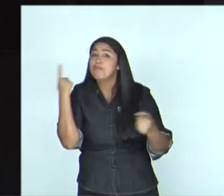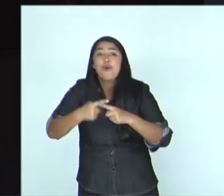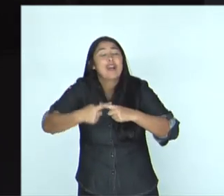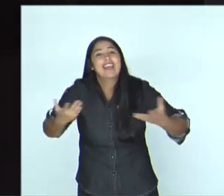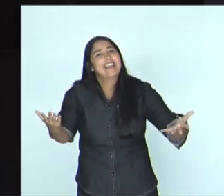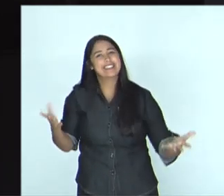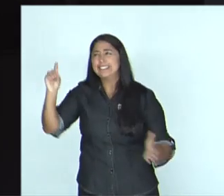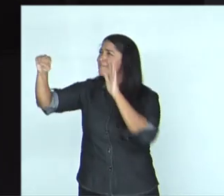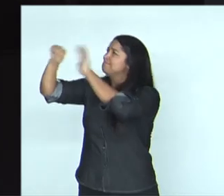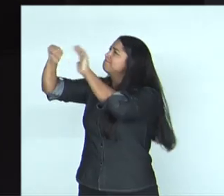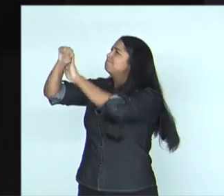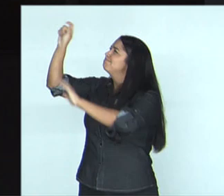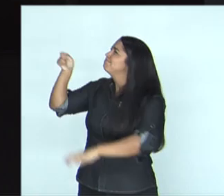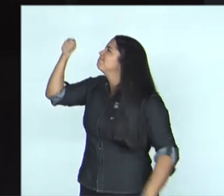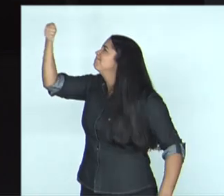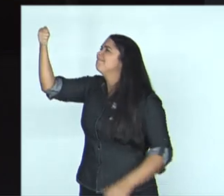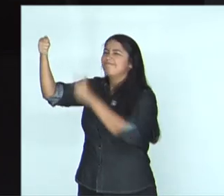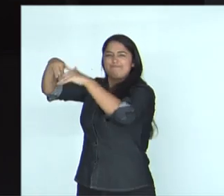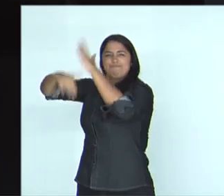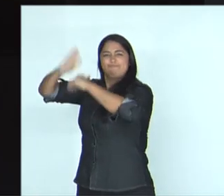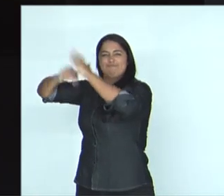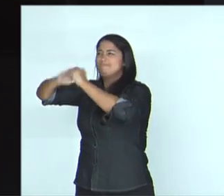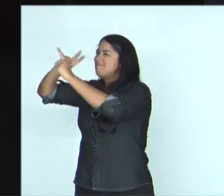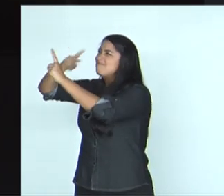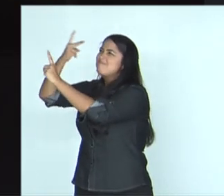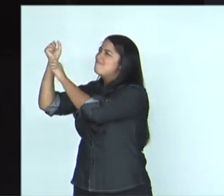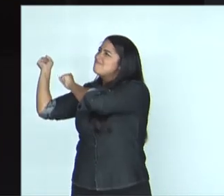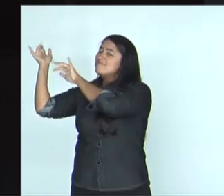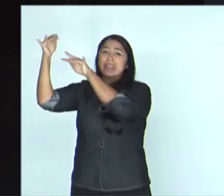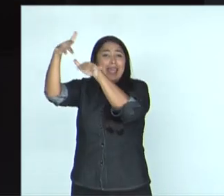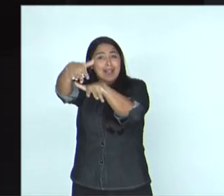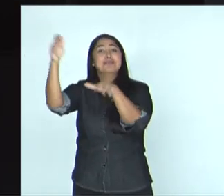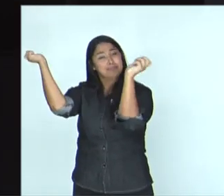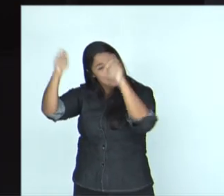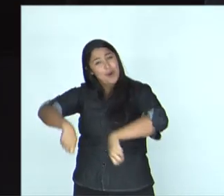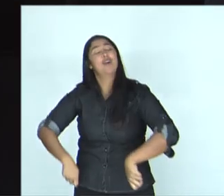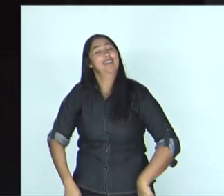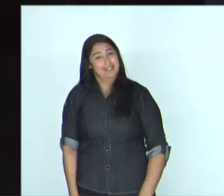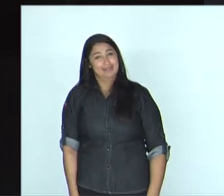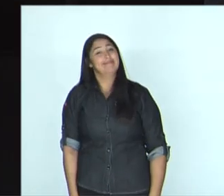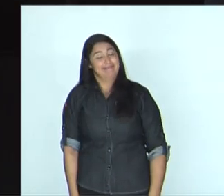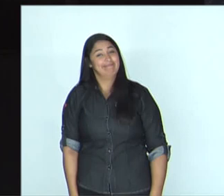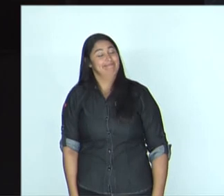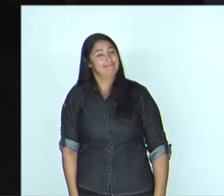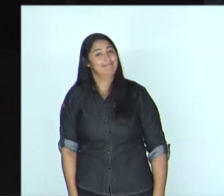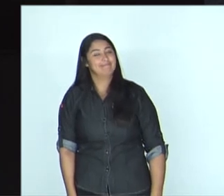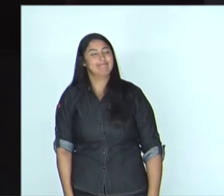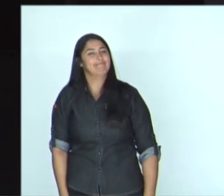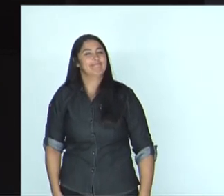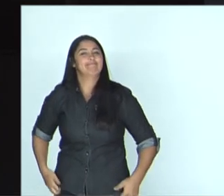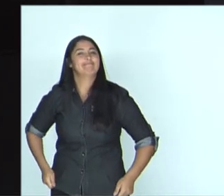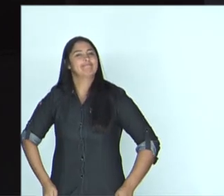e não aquelas pessoas que a gente acha que podem trazer bênçãos sobre a gente, porque conhecem alguém, ou